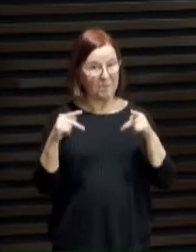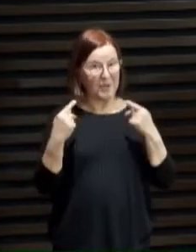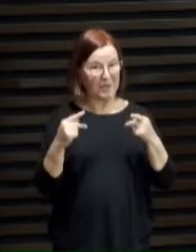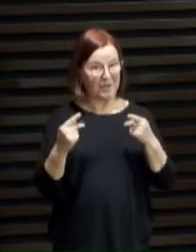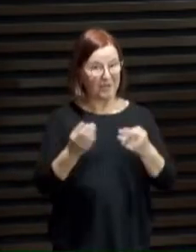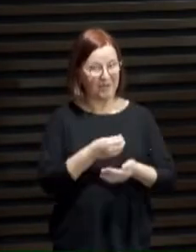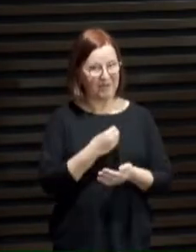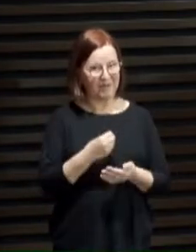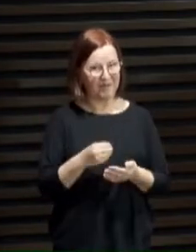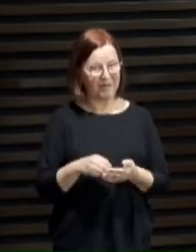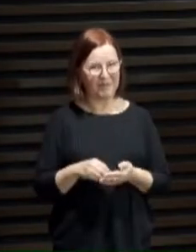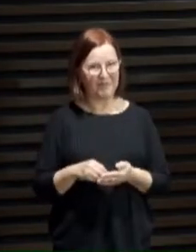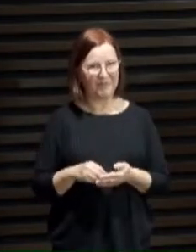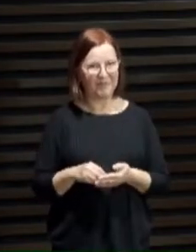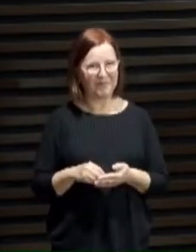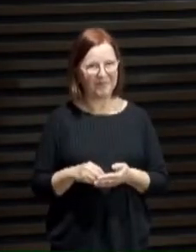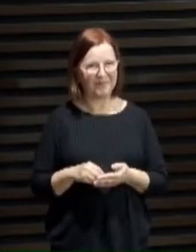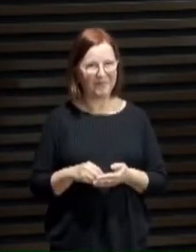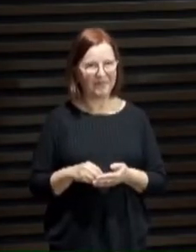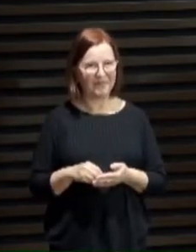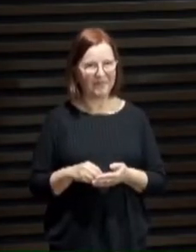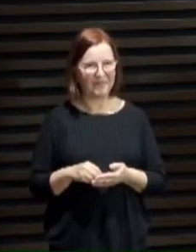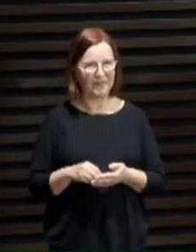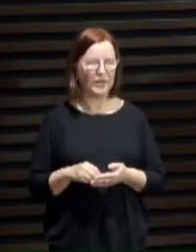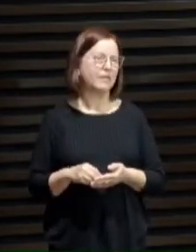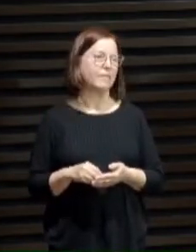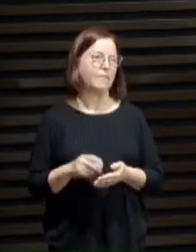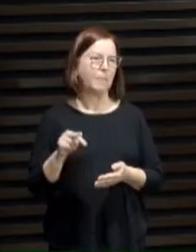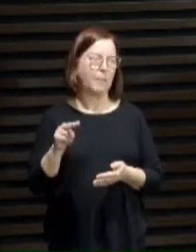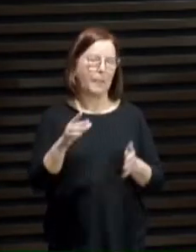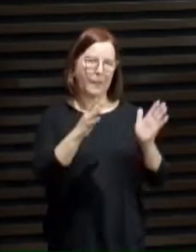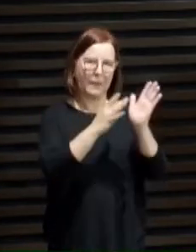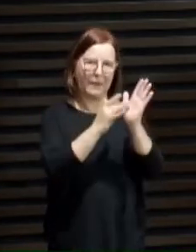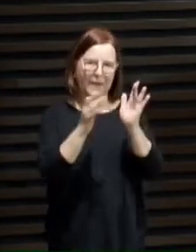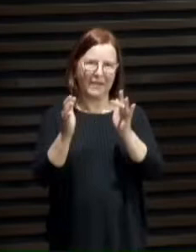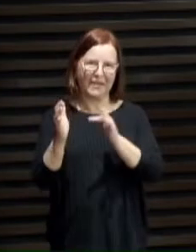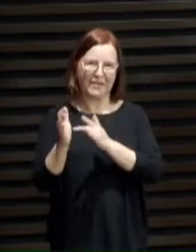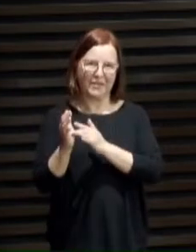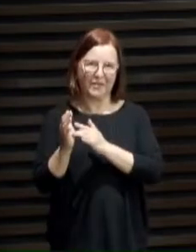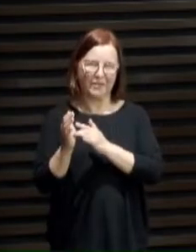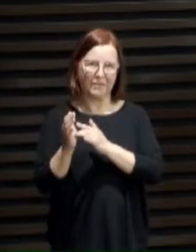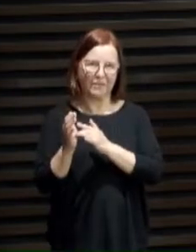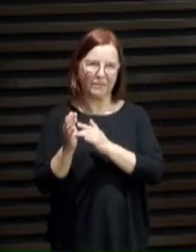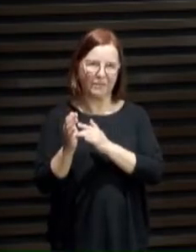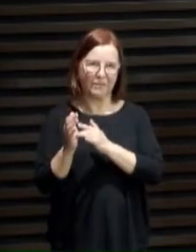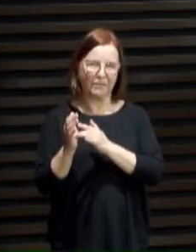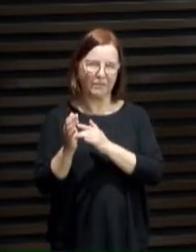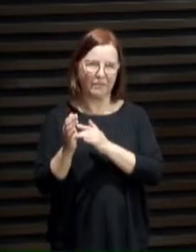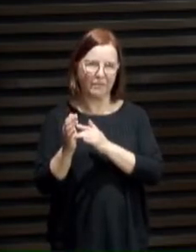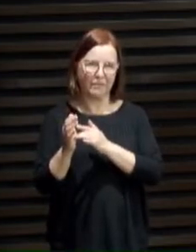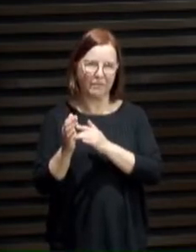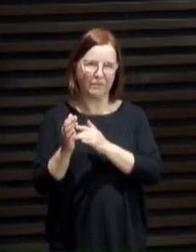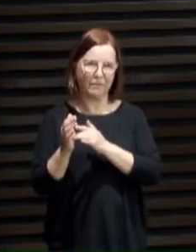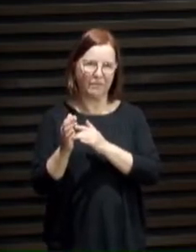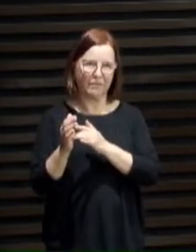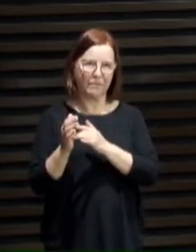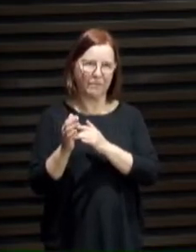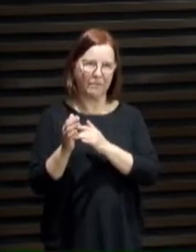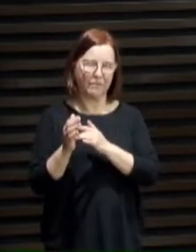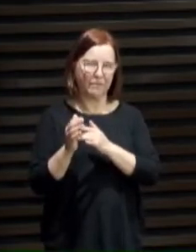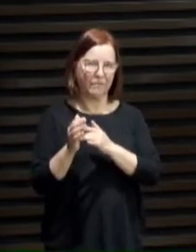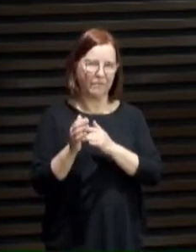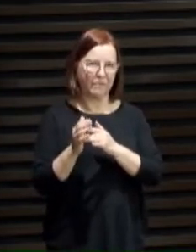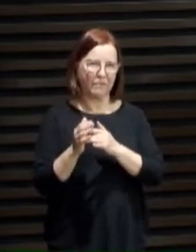Pergunta que não quer calar: como Jesus lidou quando aquela mesma